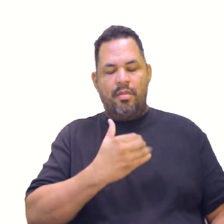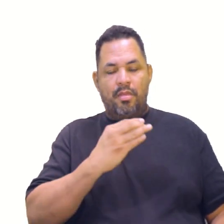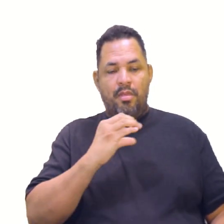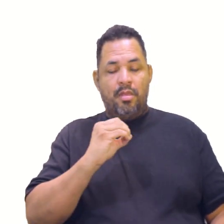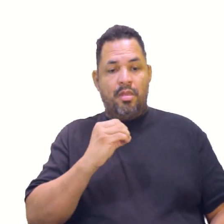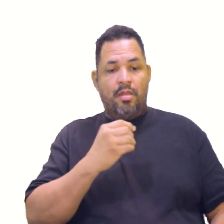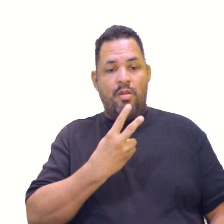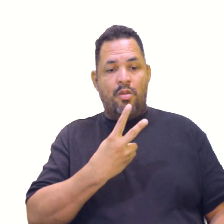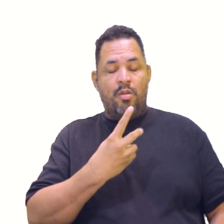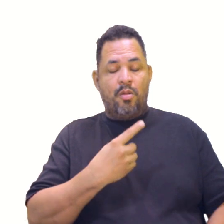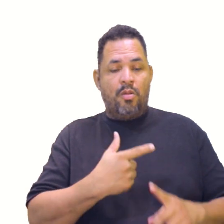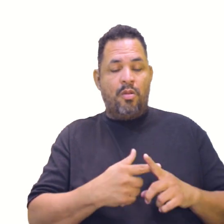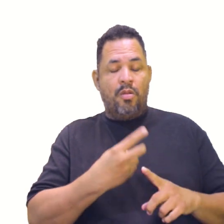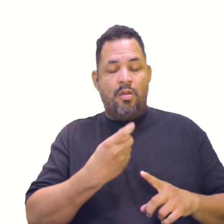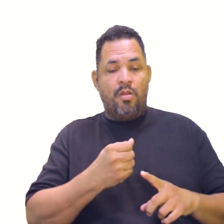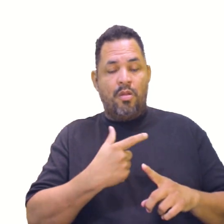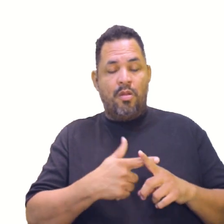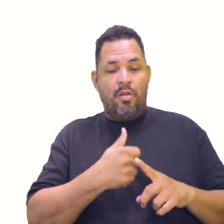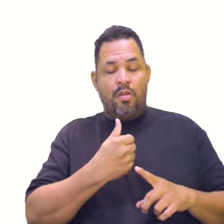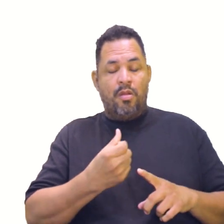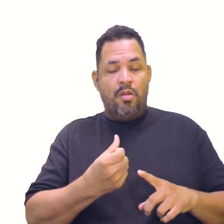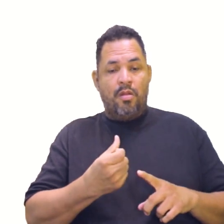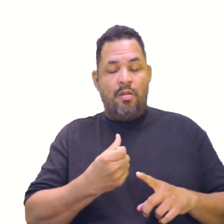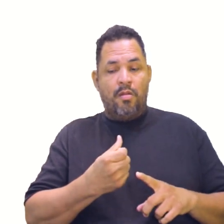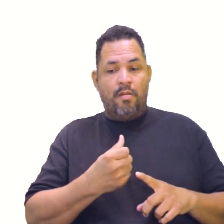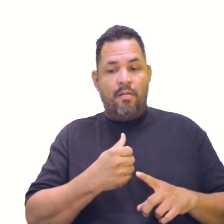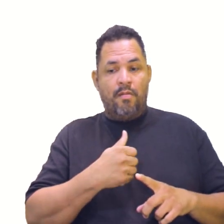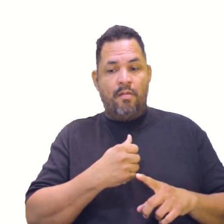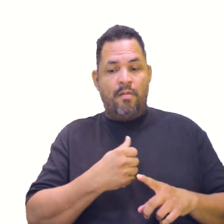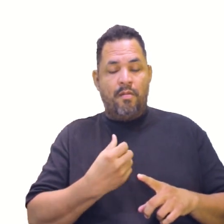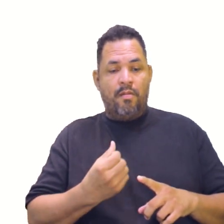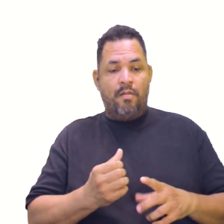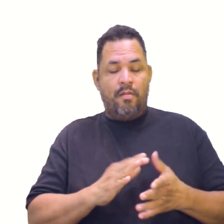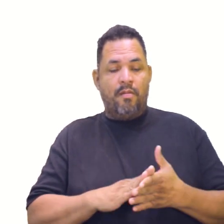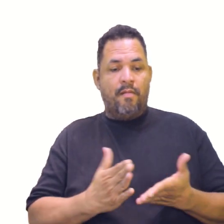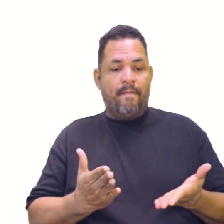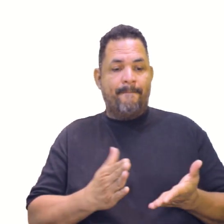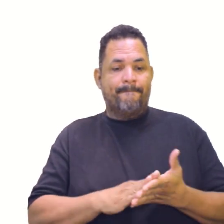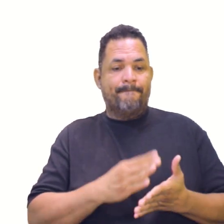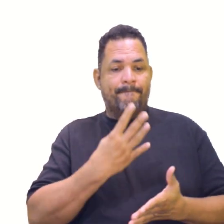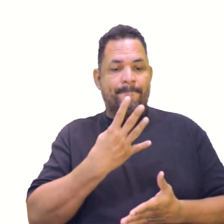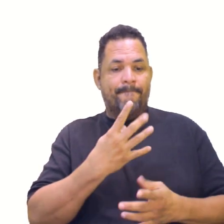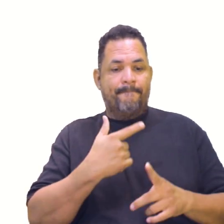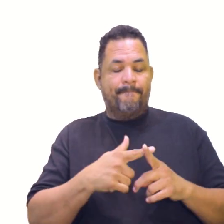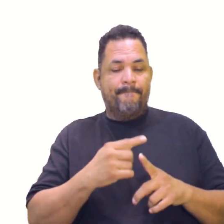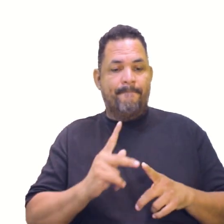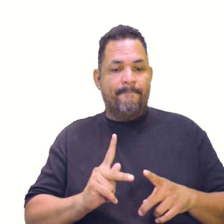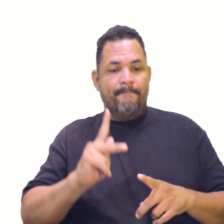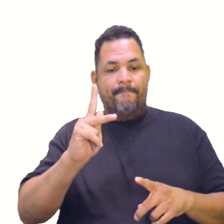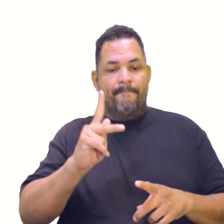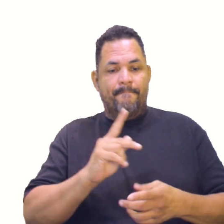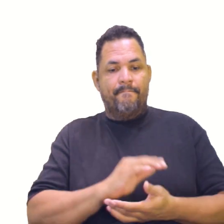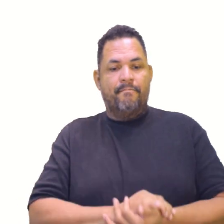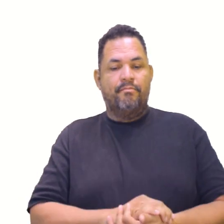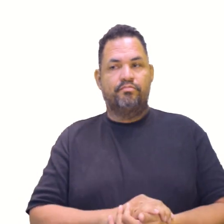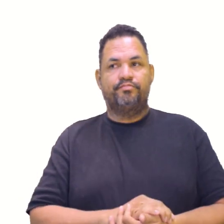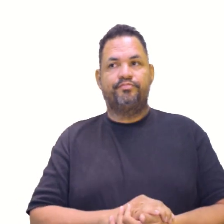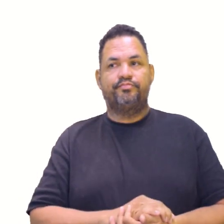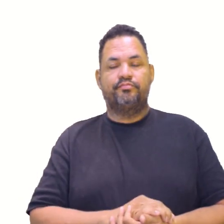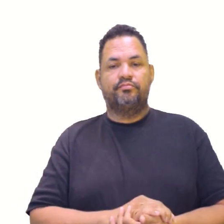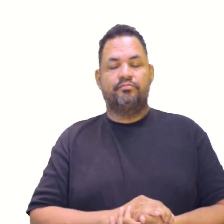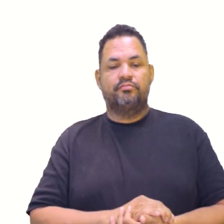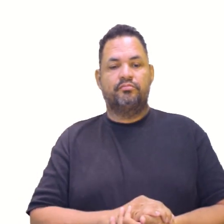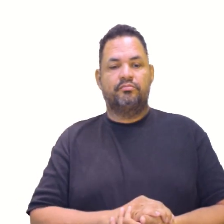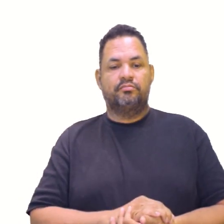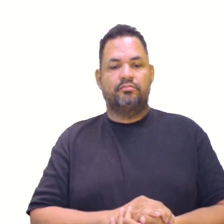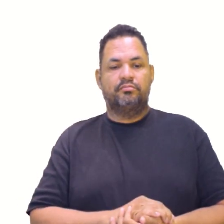10. 2 vezes 3, 6 vezes 1, 6. E 4 vezes K, 4K. 4K. Tá quase